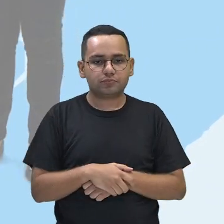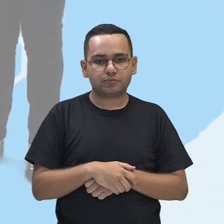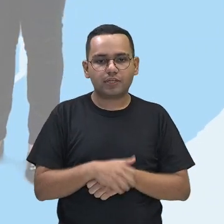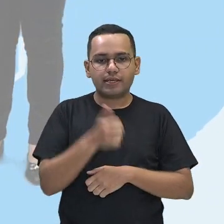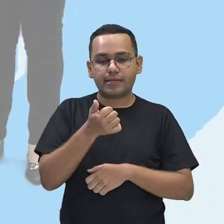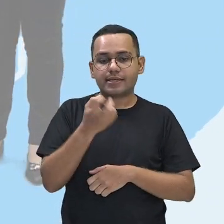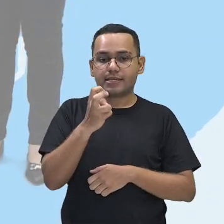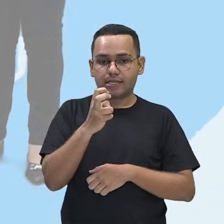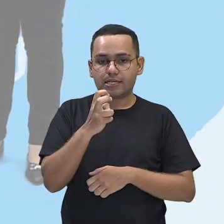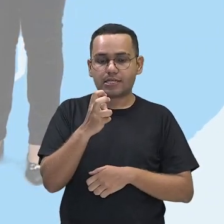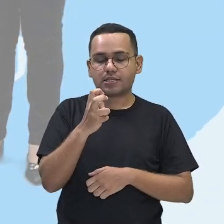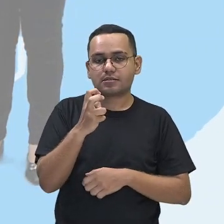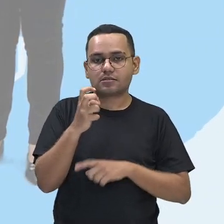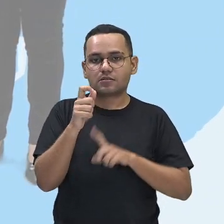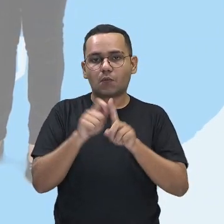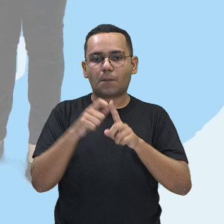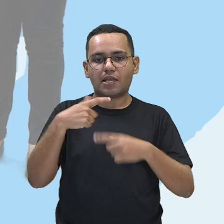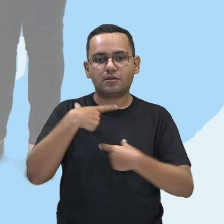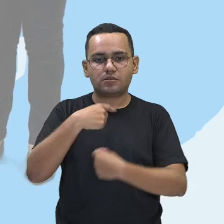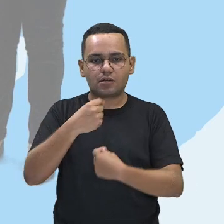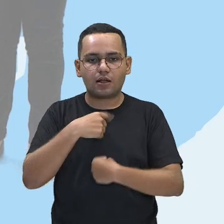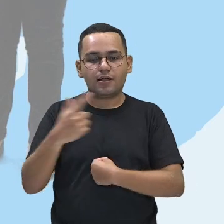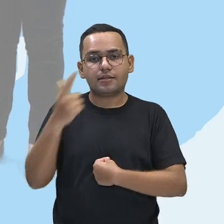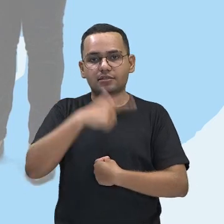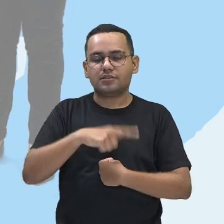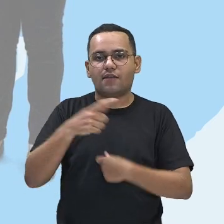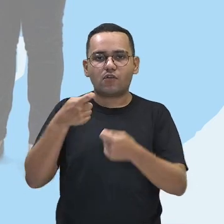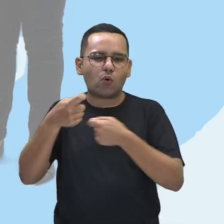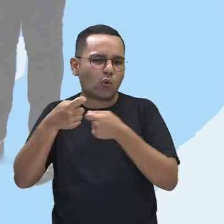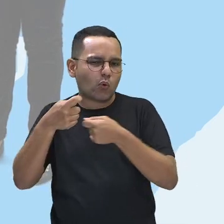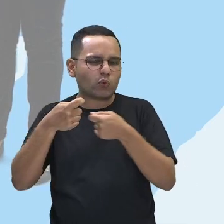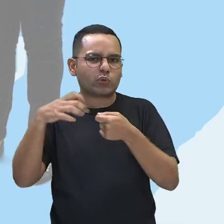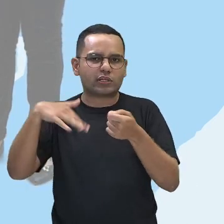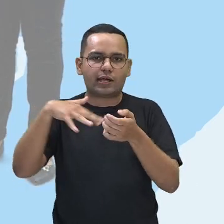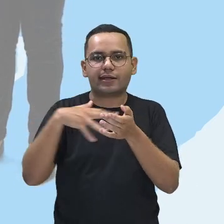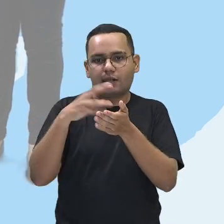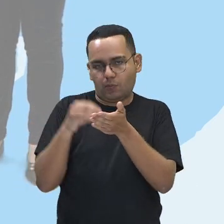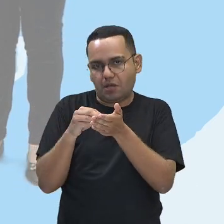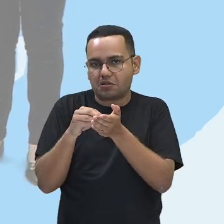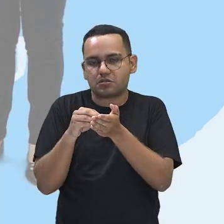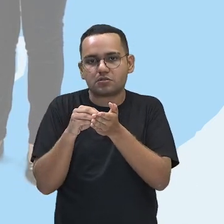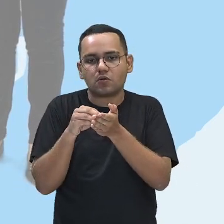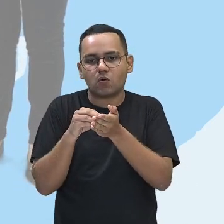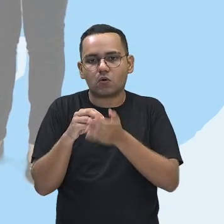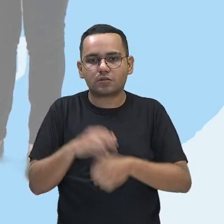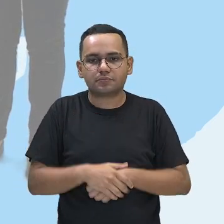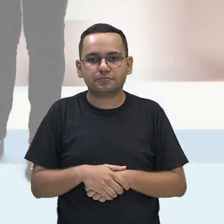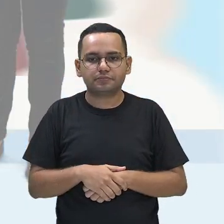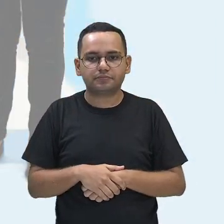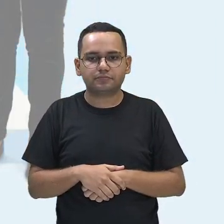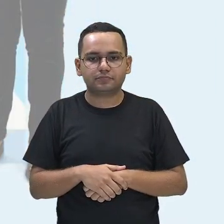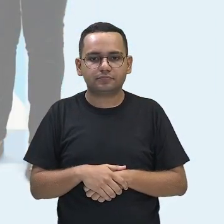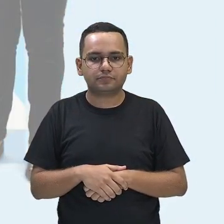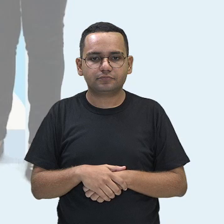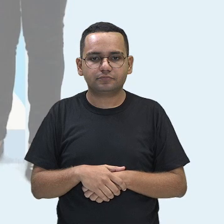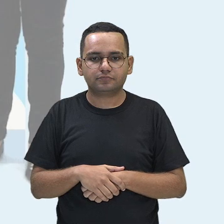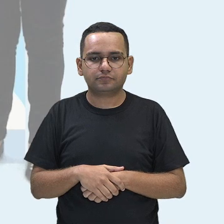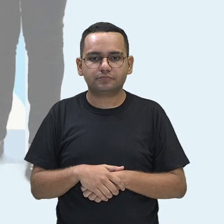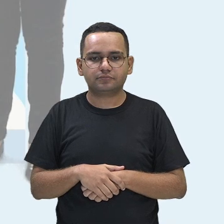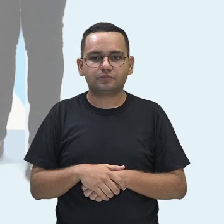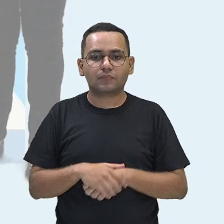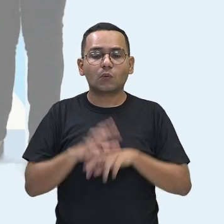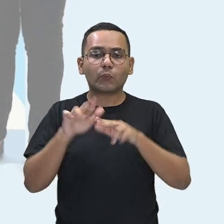da Amazônia a partir da margem esquerda do rio Aguarico, atual Rio do Ouro. O ato de posse